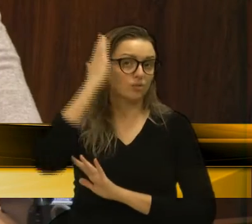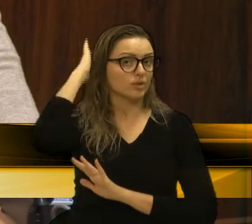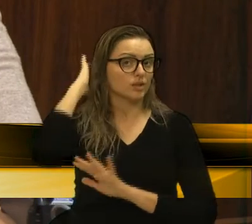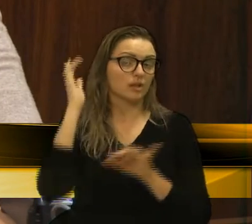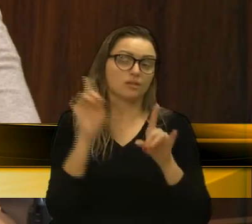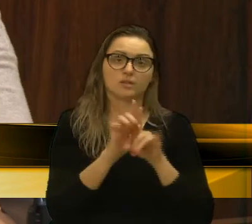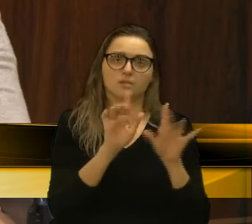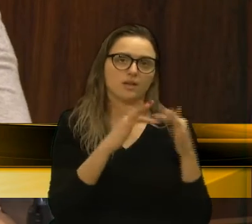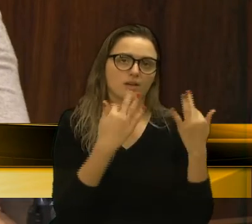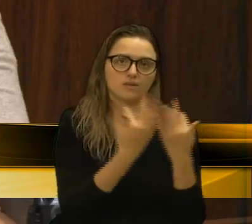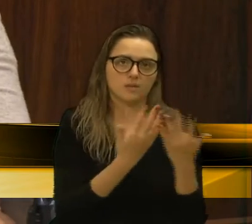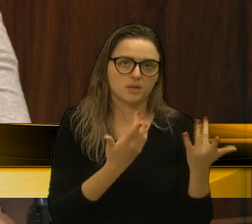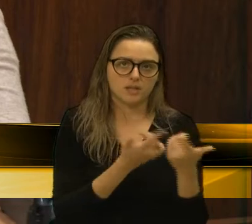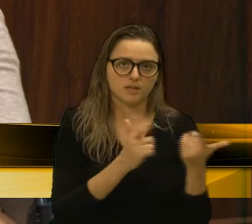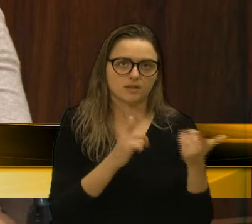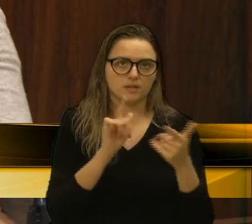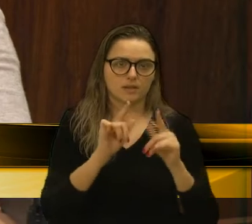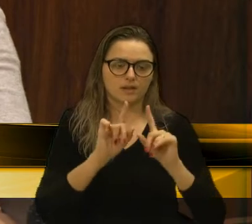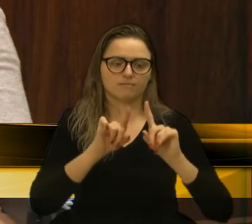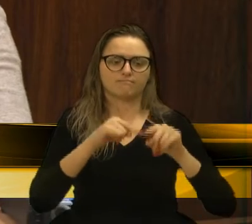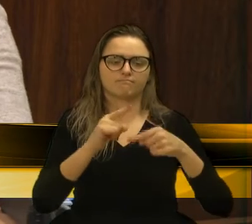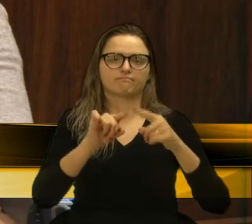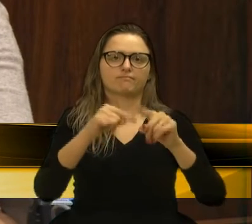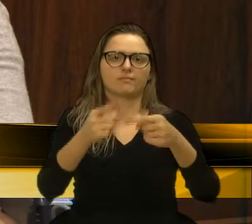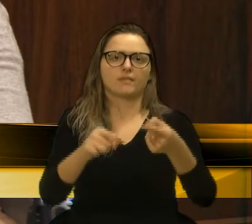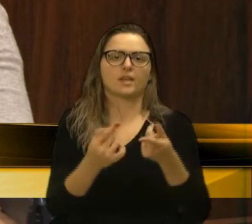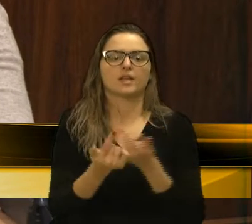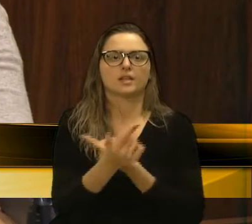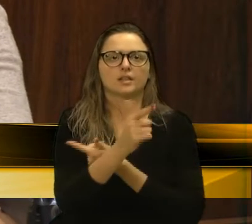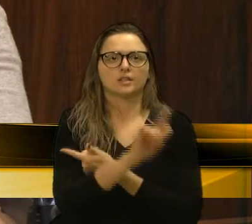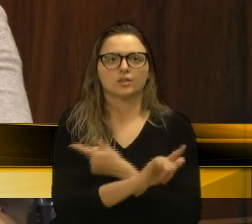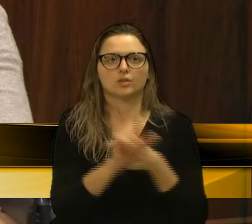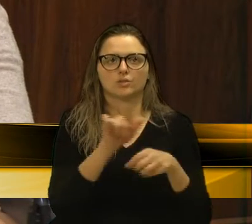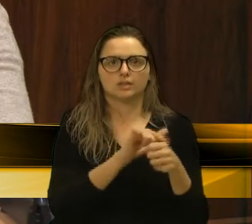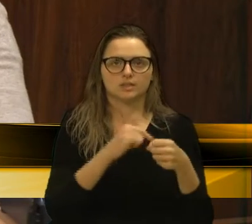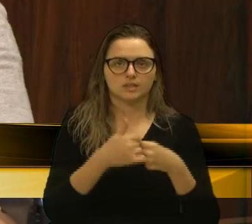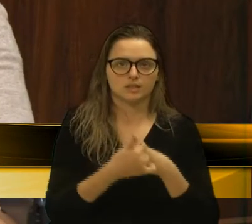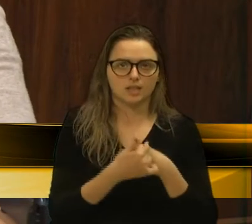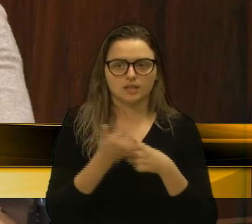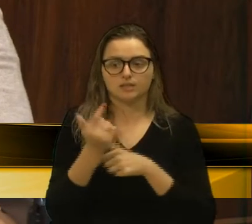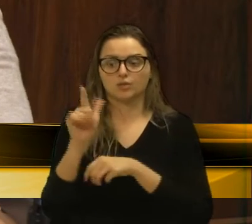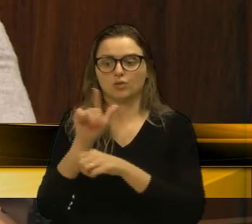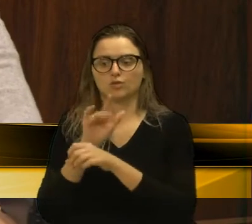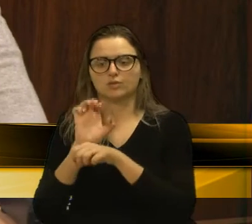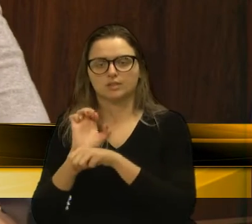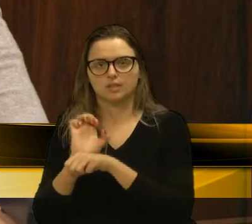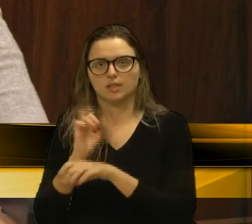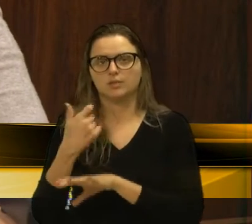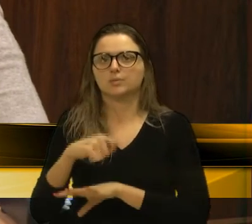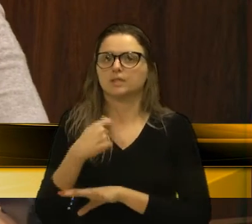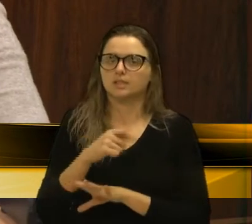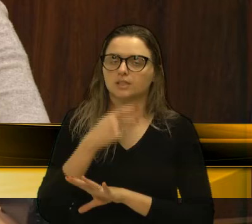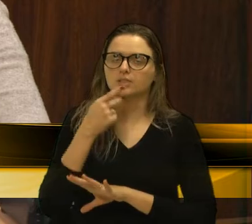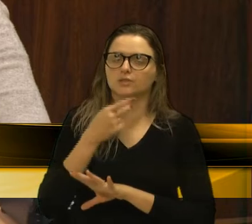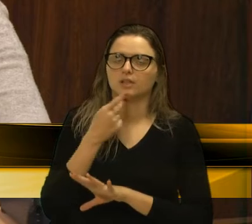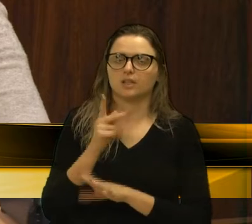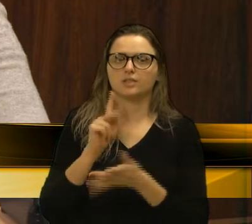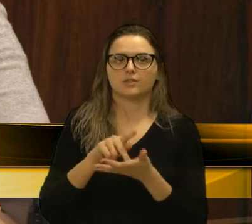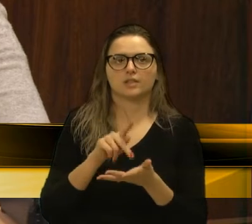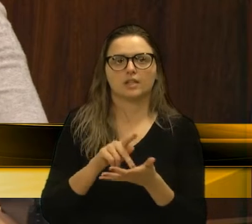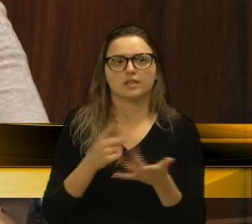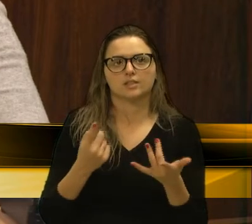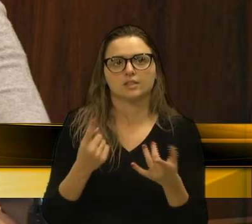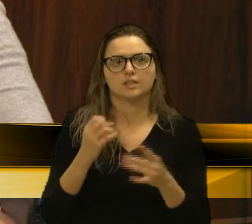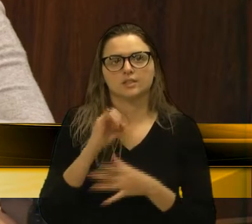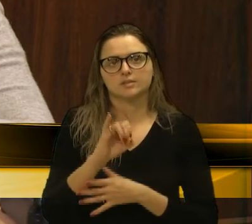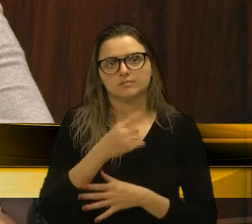postura que já vem se reproduzindo em outros municípios, em outros. Então, a gente precisa realmente falar sobre isso, porque senão a